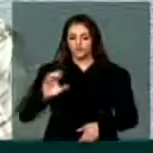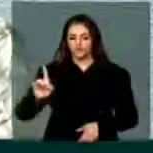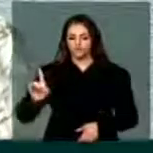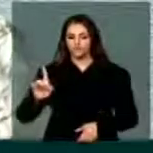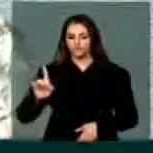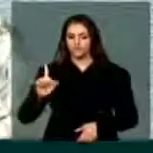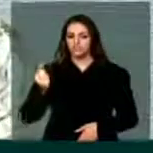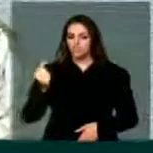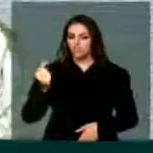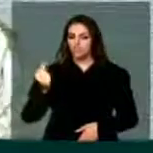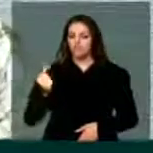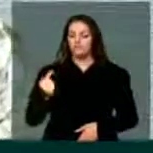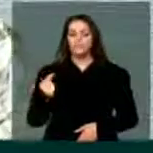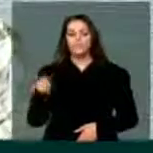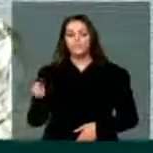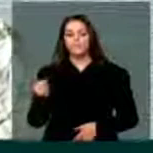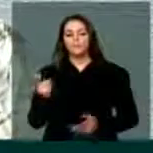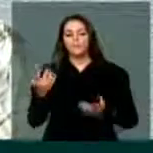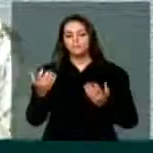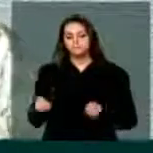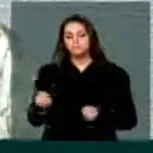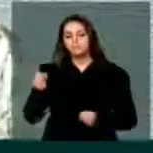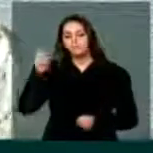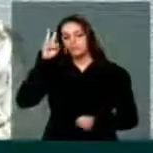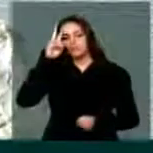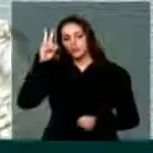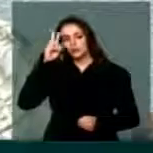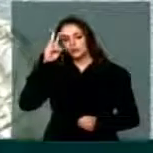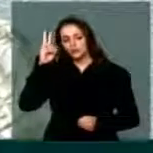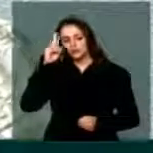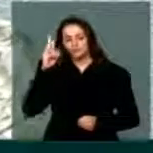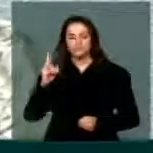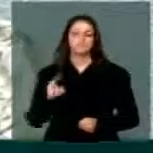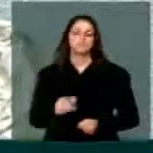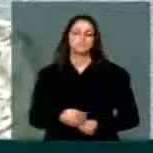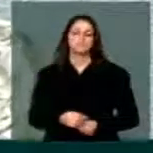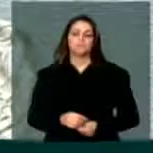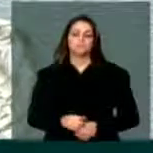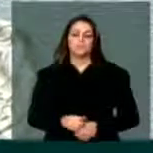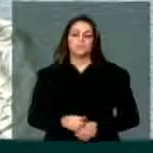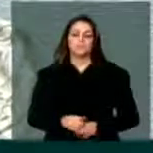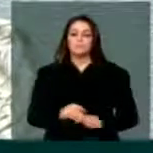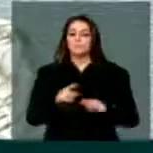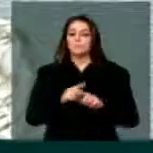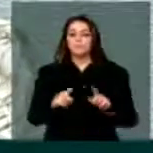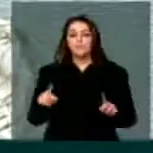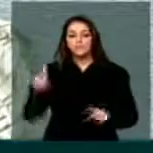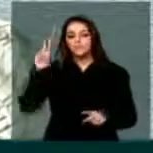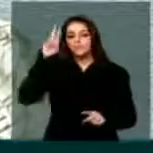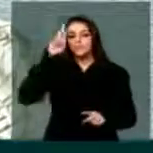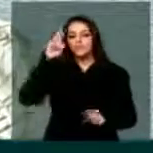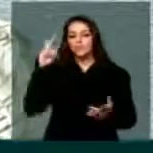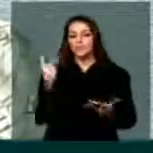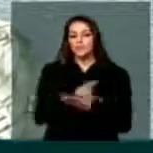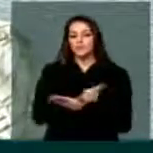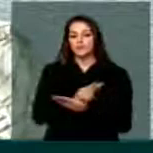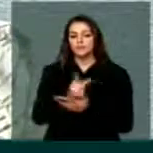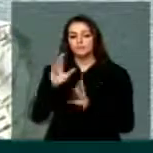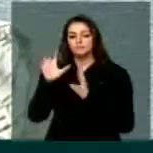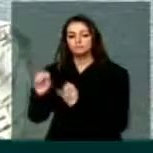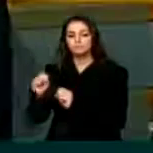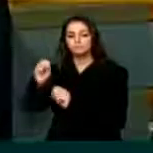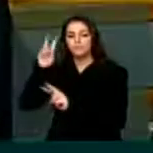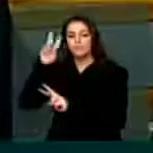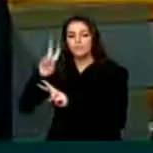em dinheiro. Aí ele falou que faria isso na segunda-feira, que ele depositava o cheque e tal, e faria uma TED para mim em dinheiro. Só que na segunda-feira ele foi preso. A